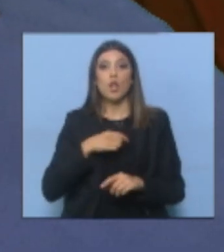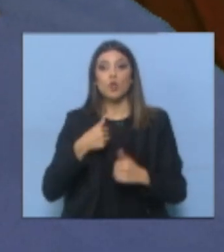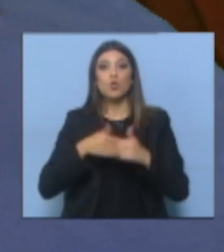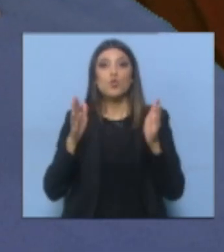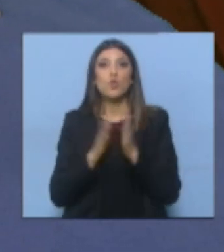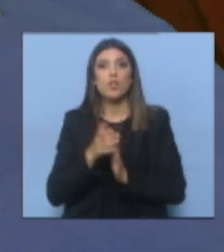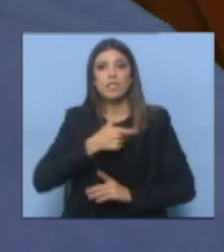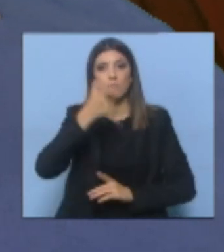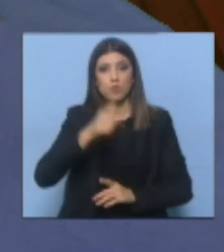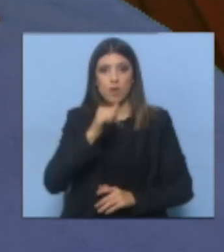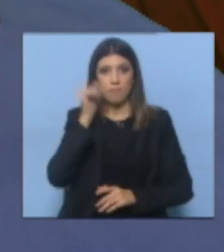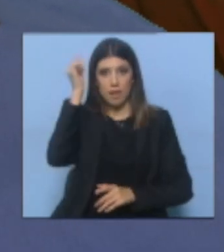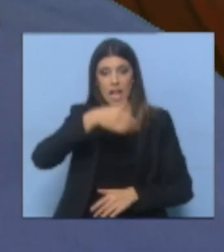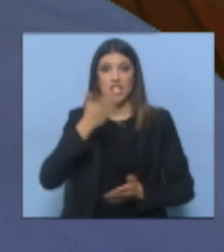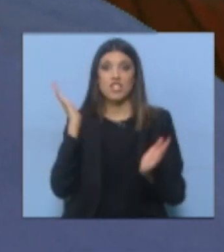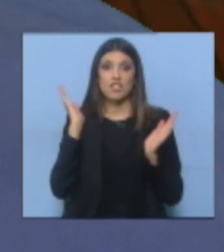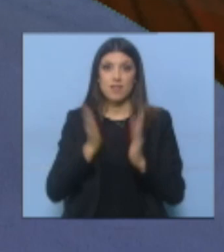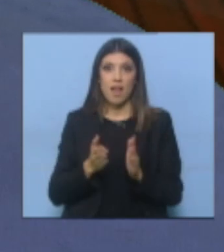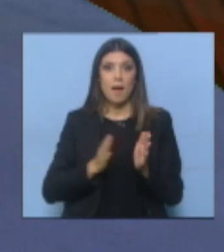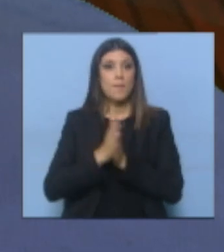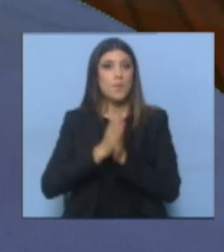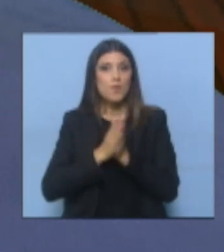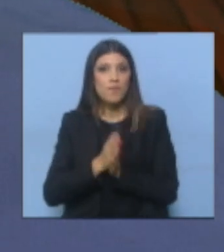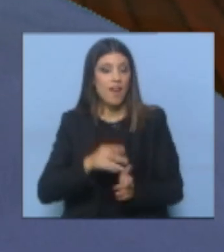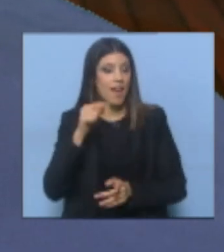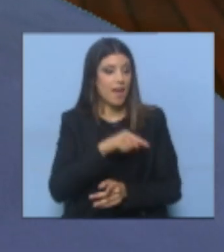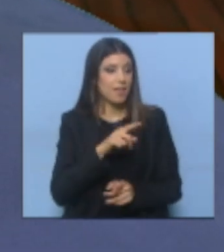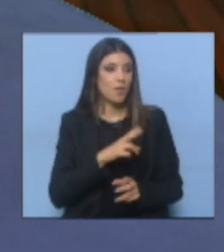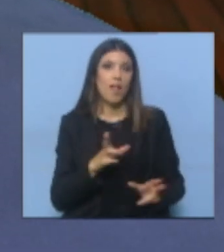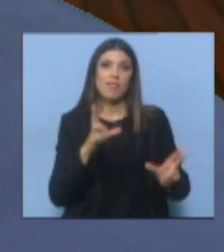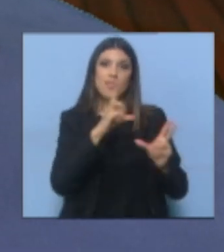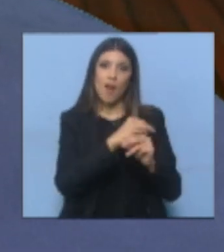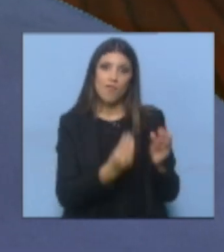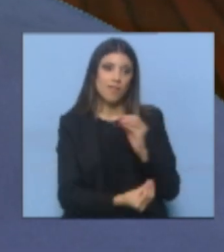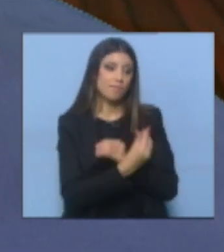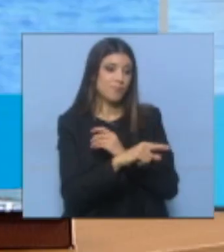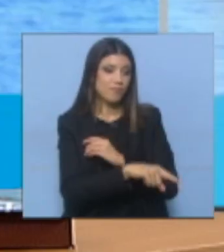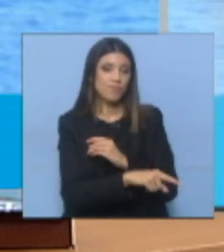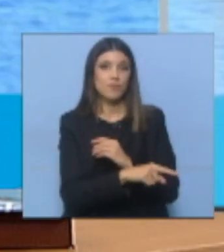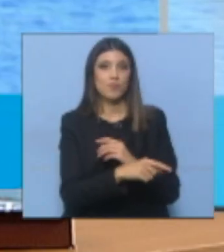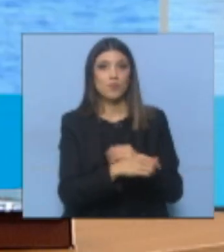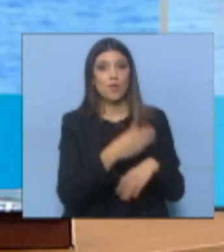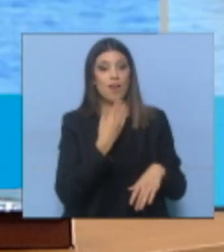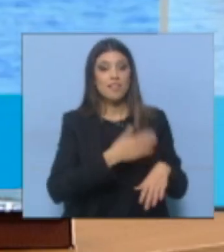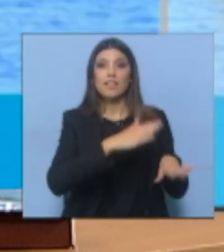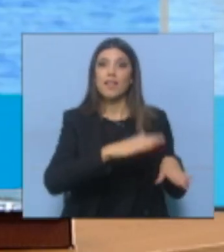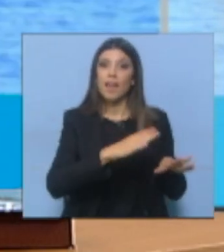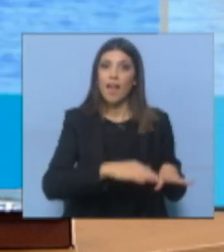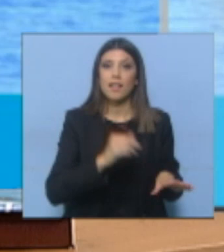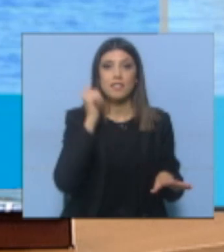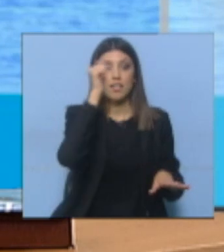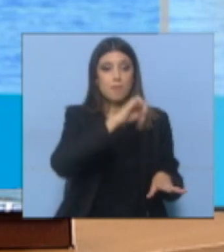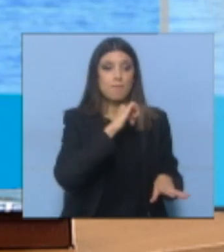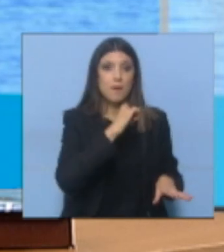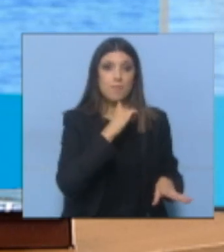este elã, digamos assim, renovador que a iniciação cristã nos oferece e renasçam